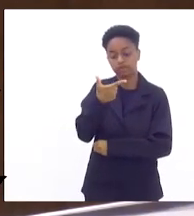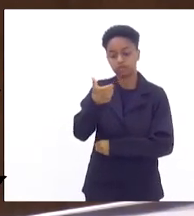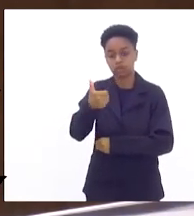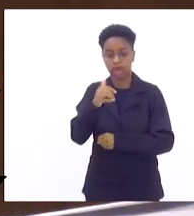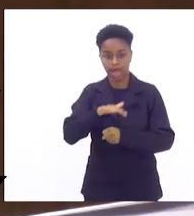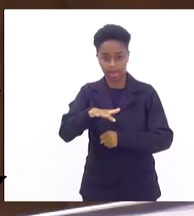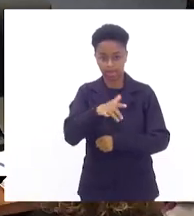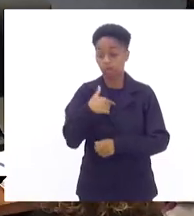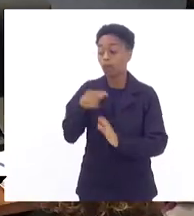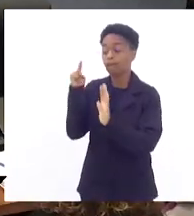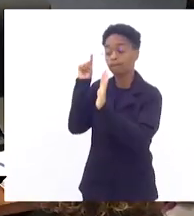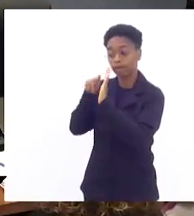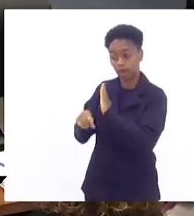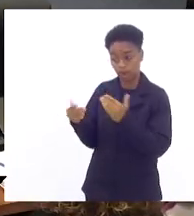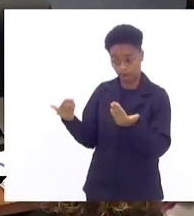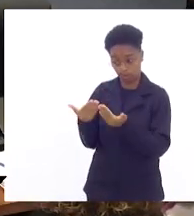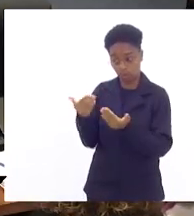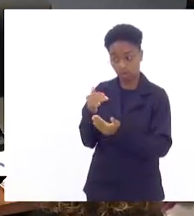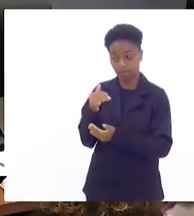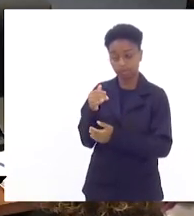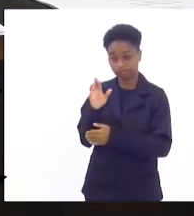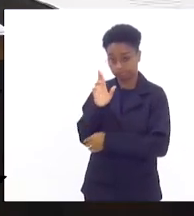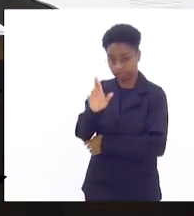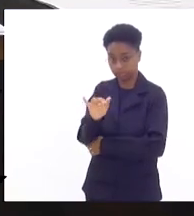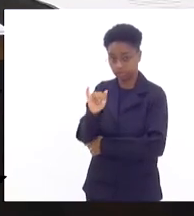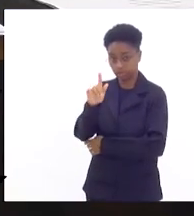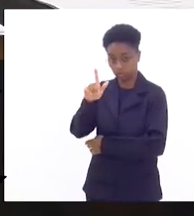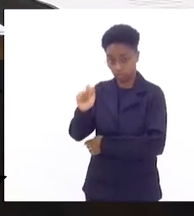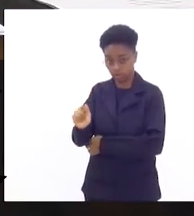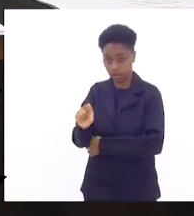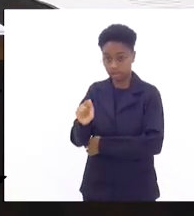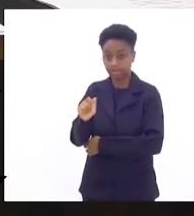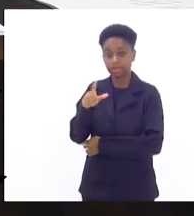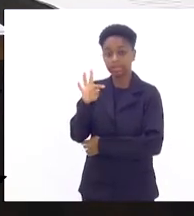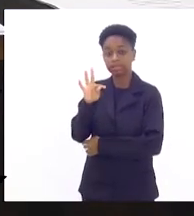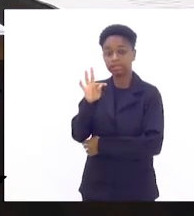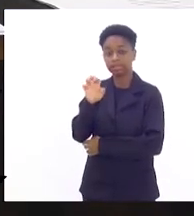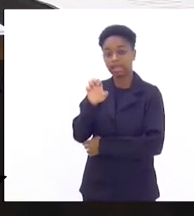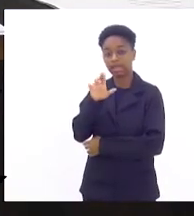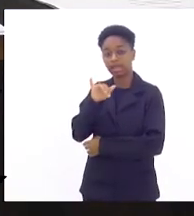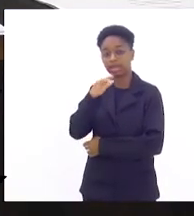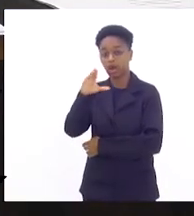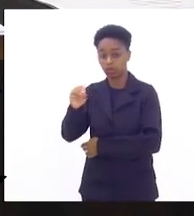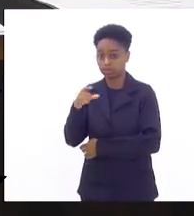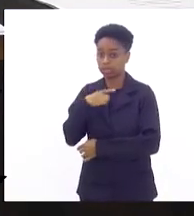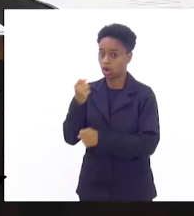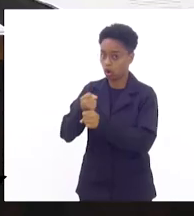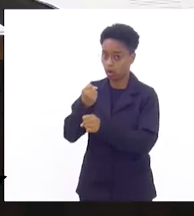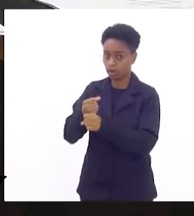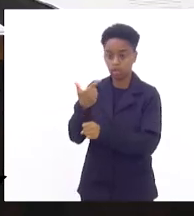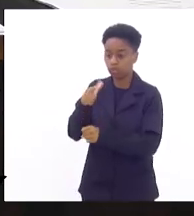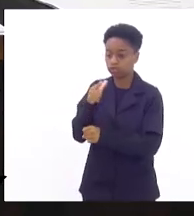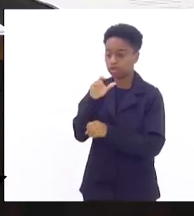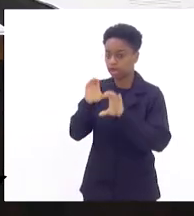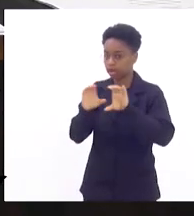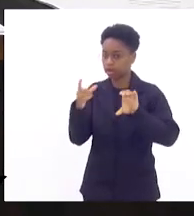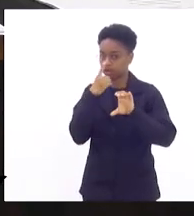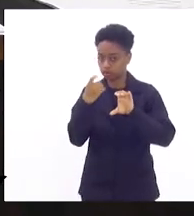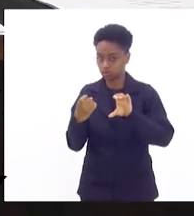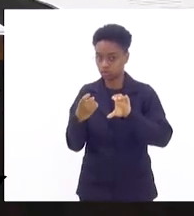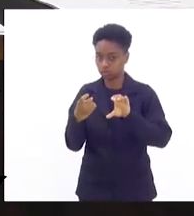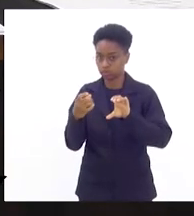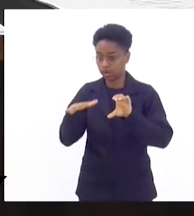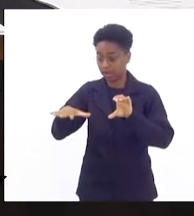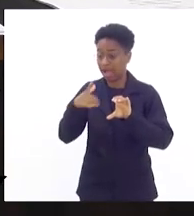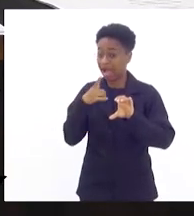Agora eu faço uma pergunta ao representante da Iguá. A comunidade do Terreirão tem obra. Ali não tem rede de esgoto. A rede de água que tem